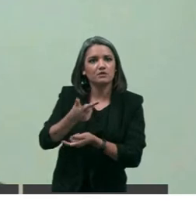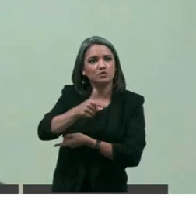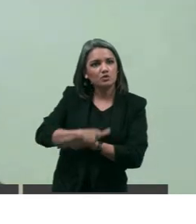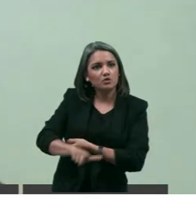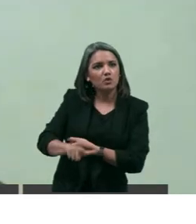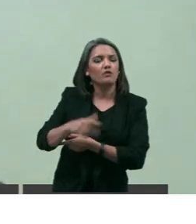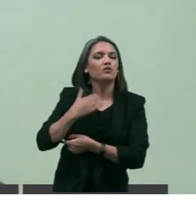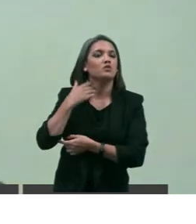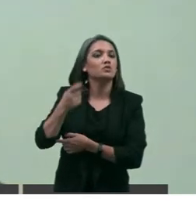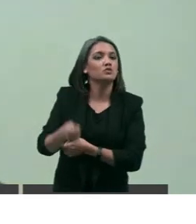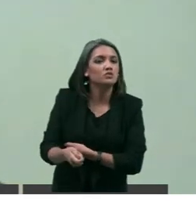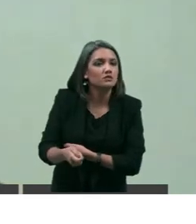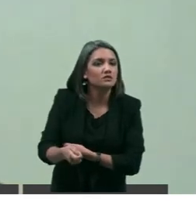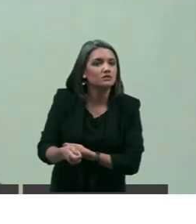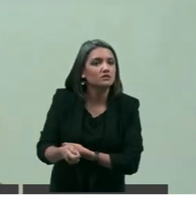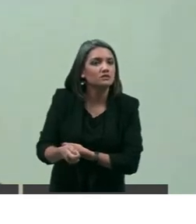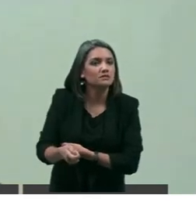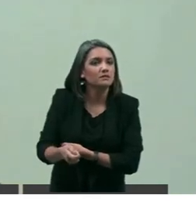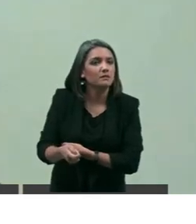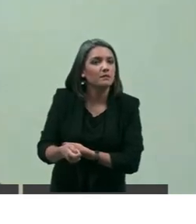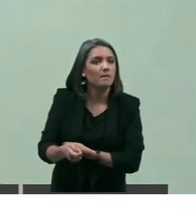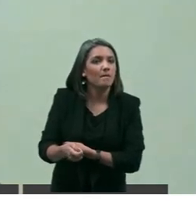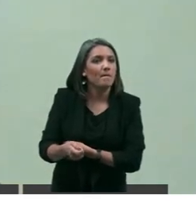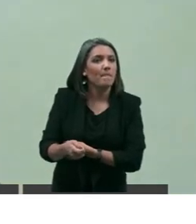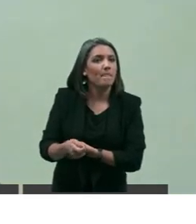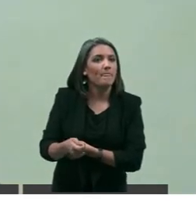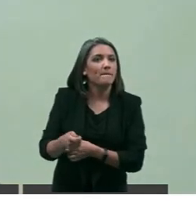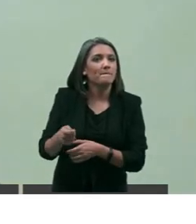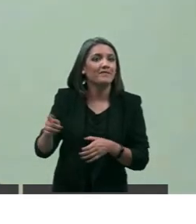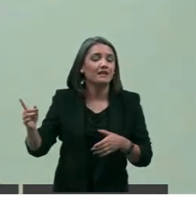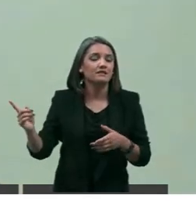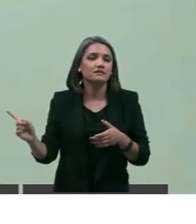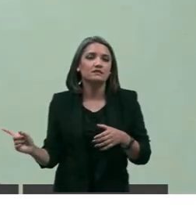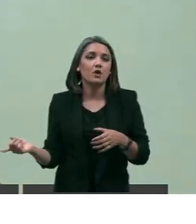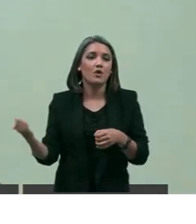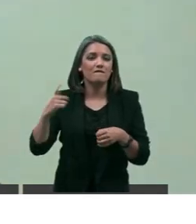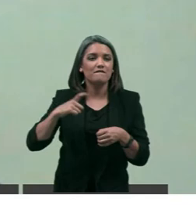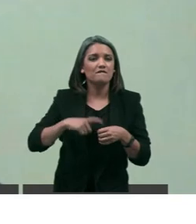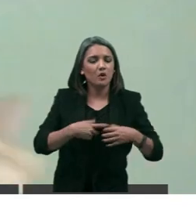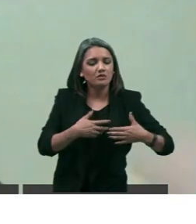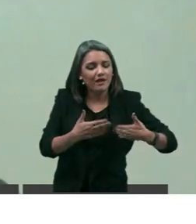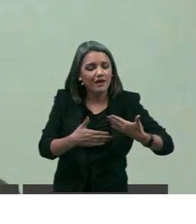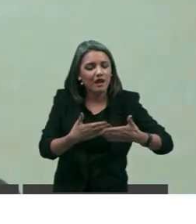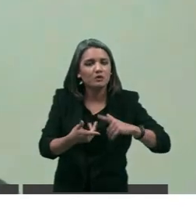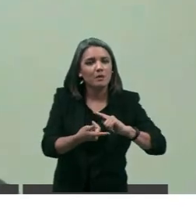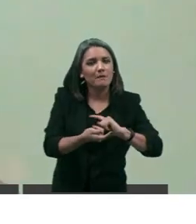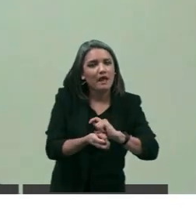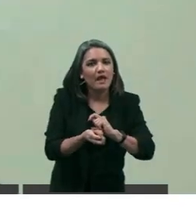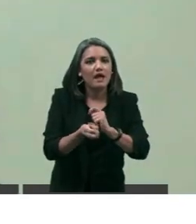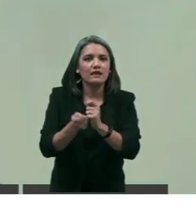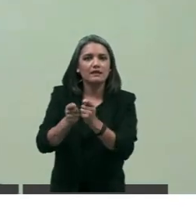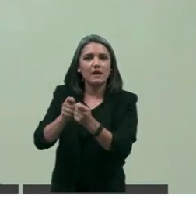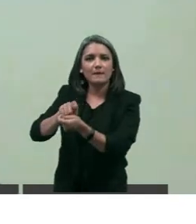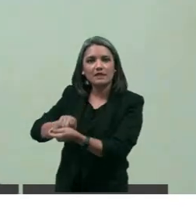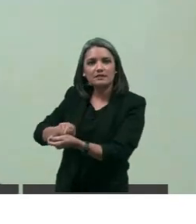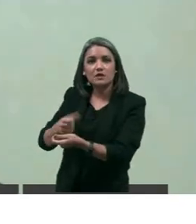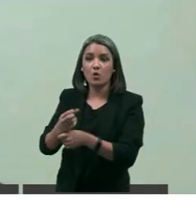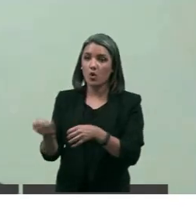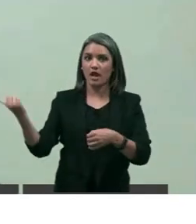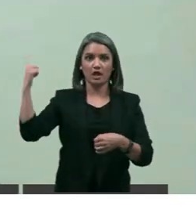retorno imediato ou a reintegração gradual e adaptativa. Retorno ou